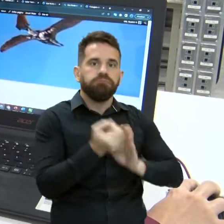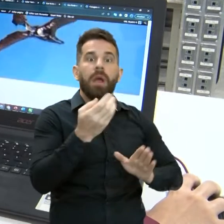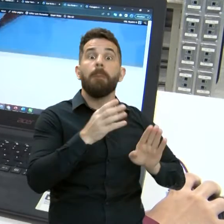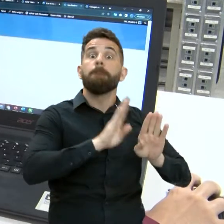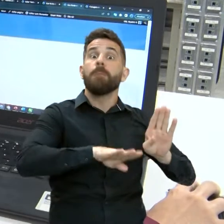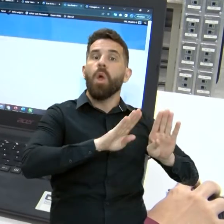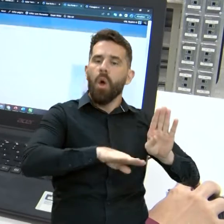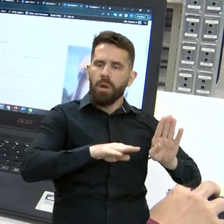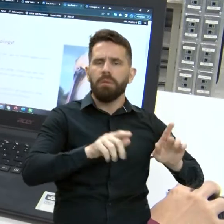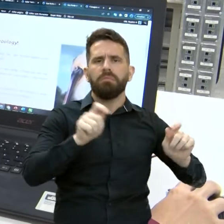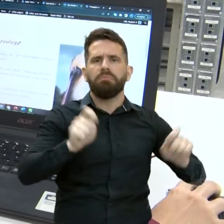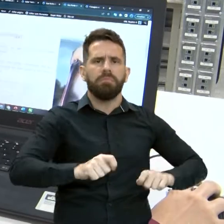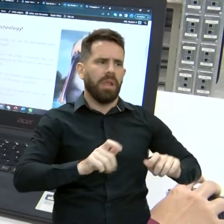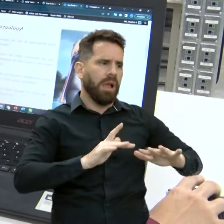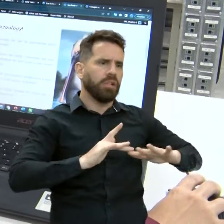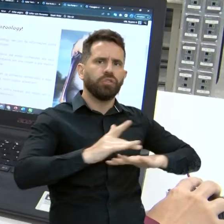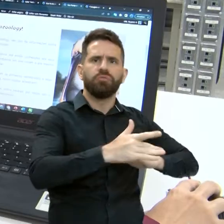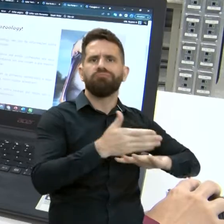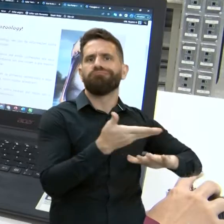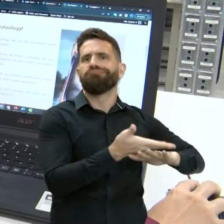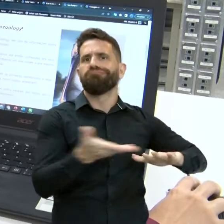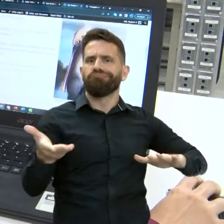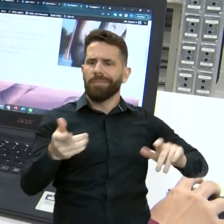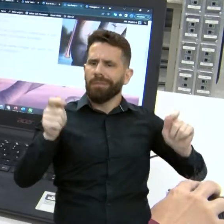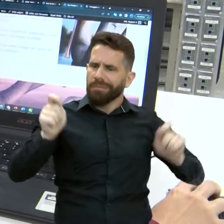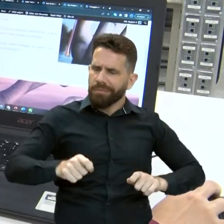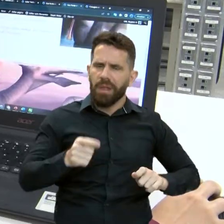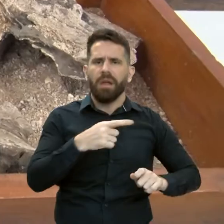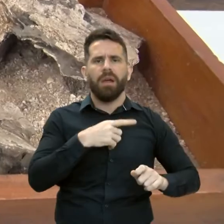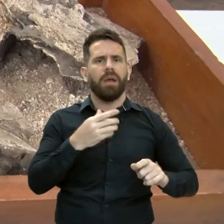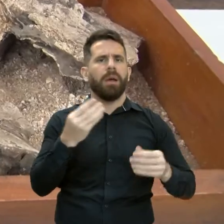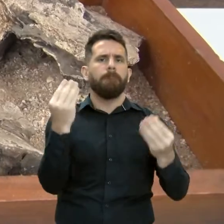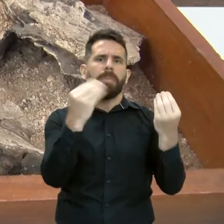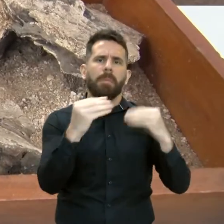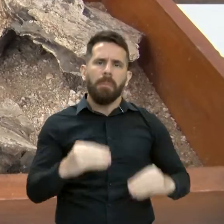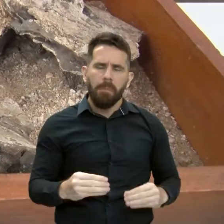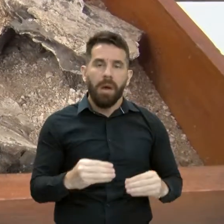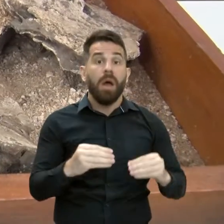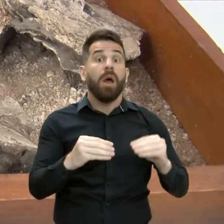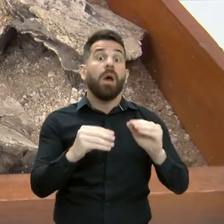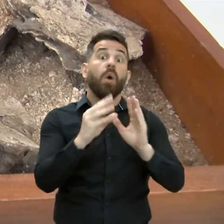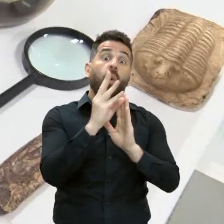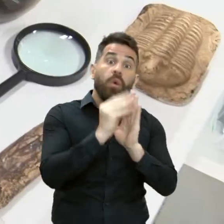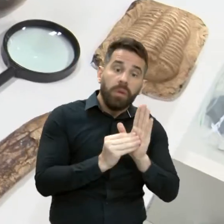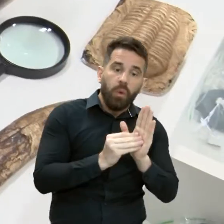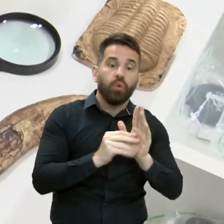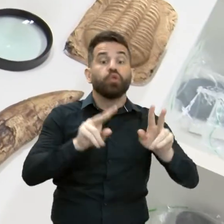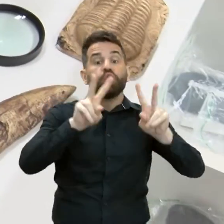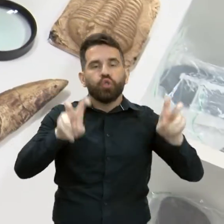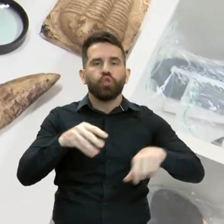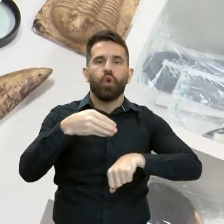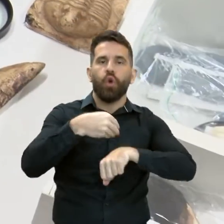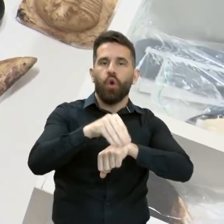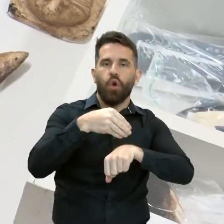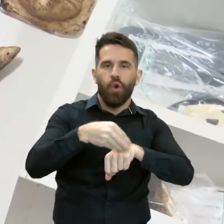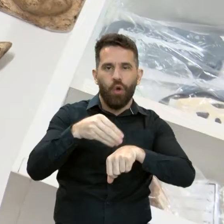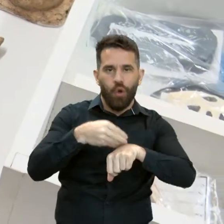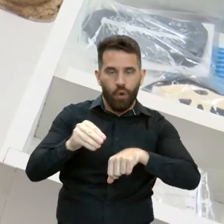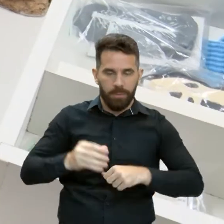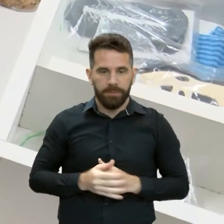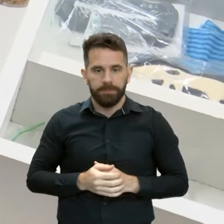vias digitais para viabilizar essa acessibilidade do conteúdo da paleontologia. E aí, falando em linguagem, de que forma que é apresentado